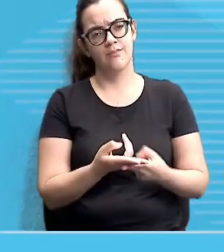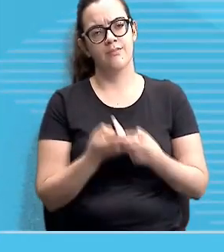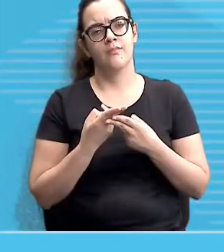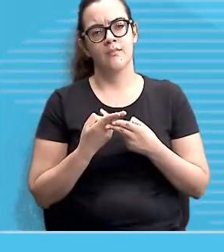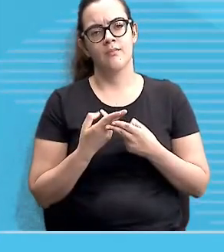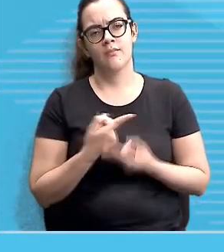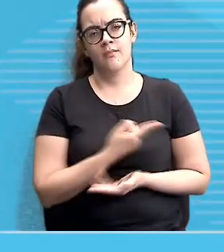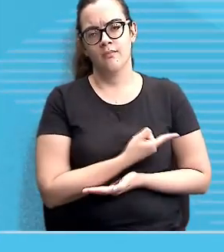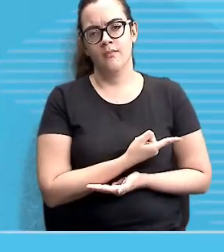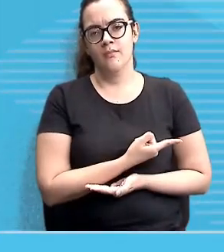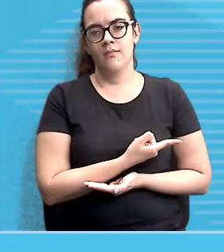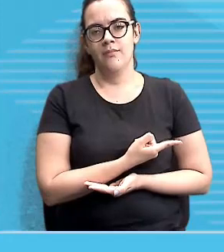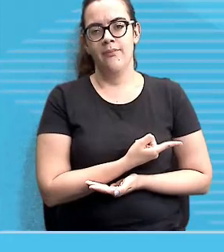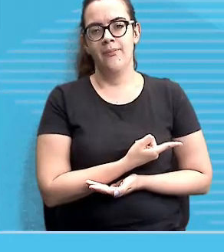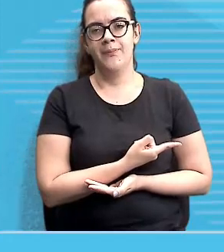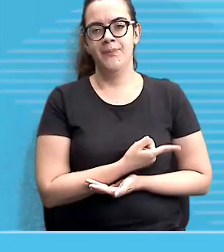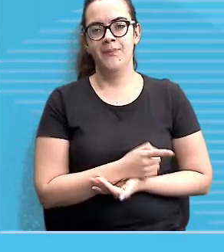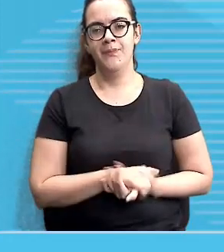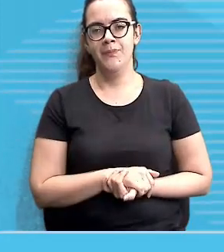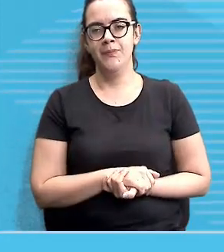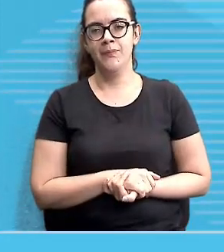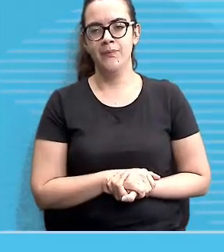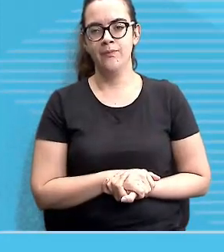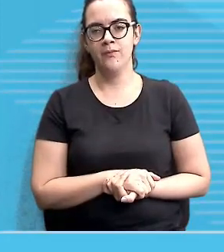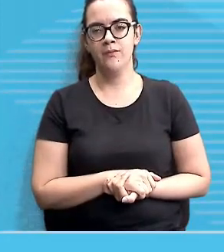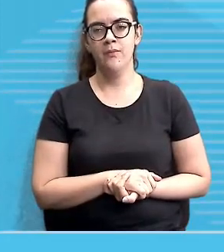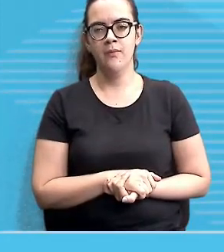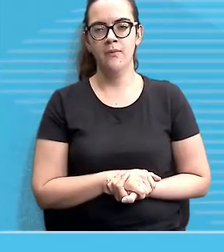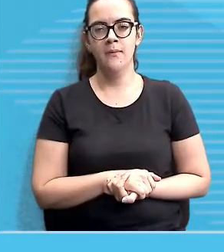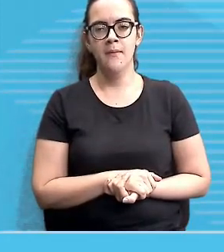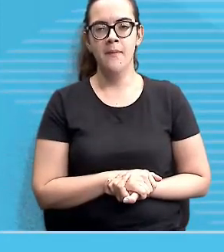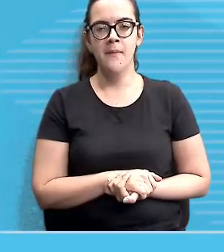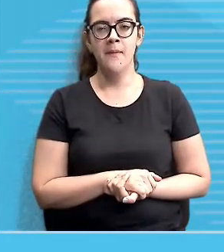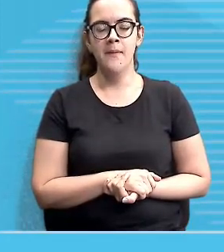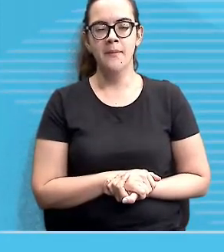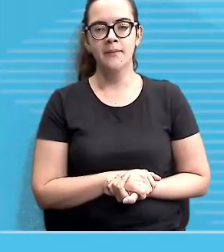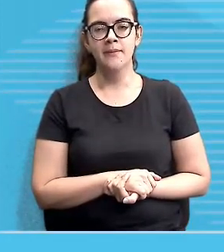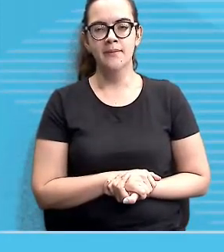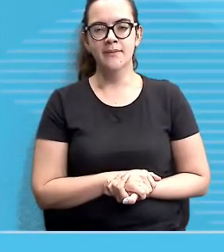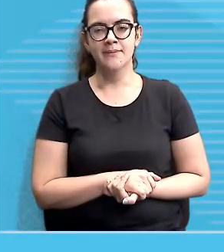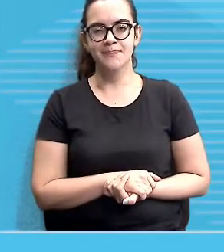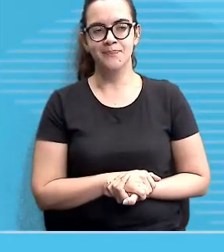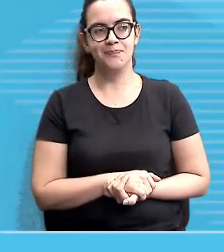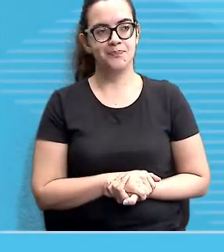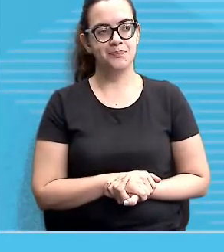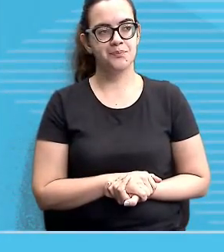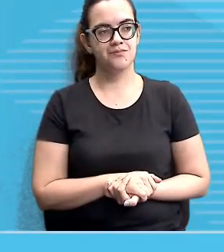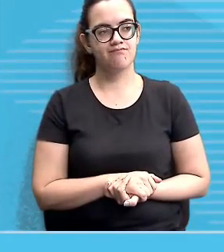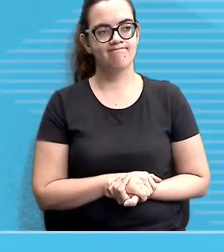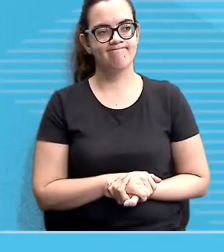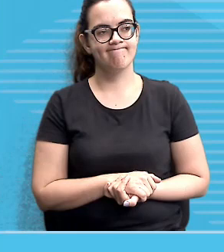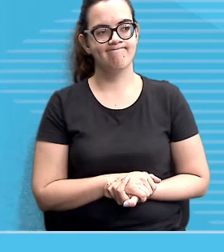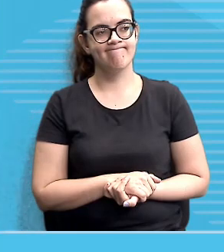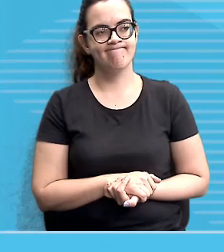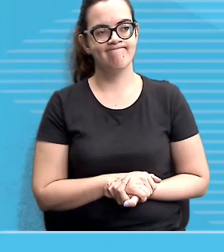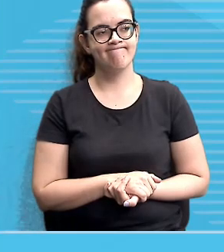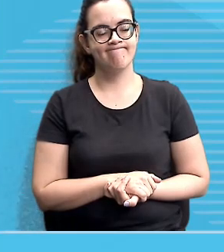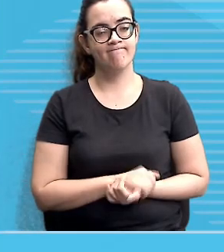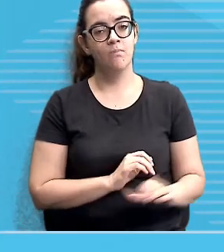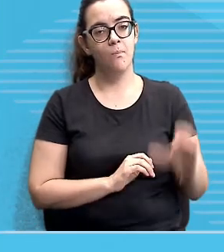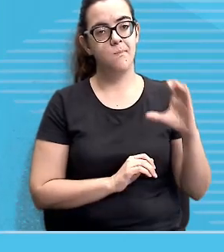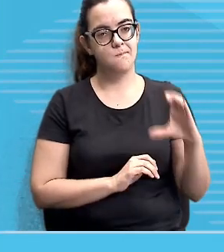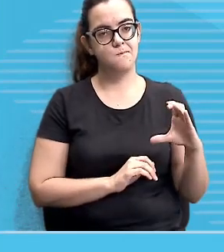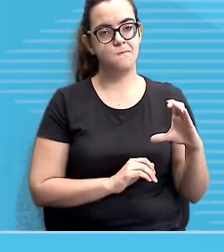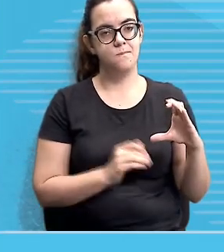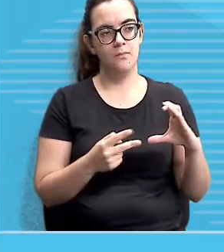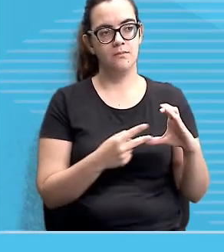calor específico Zezinho tá então essa expressão aqui você vai usar